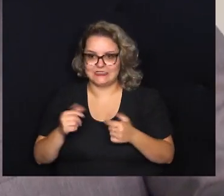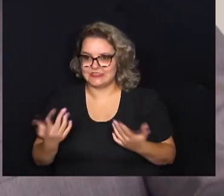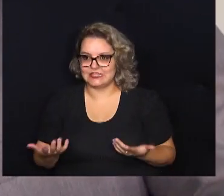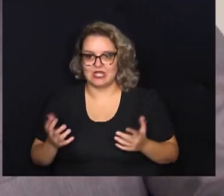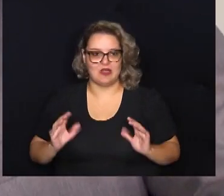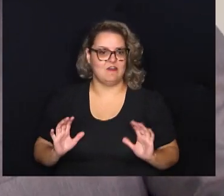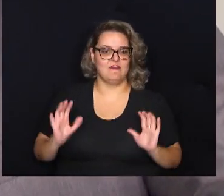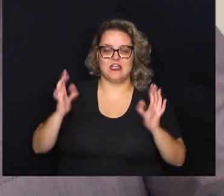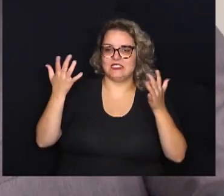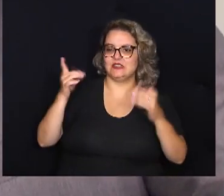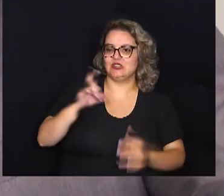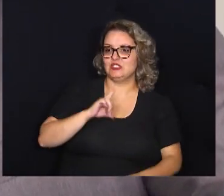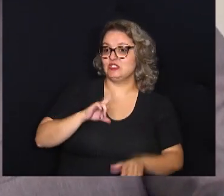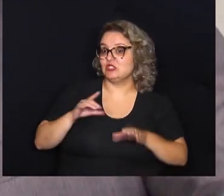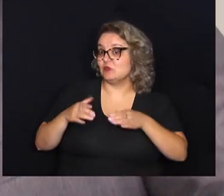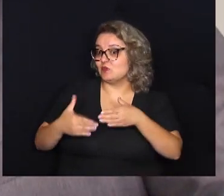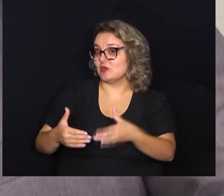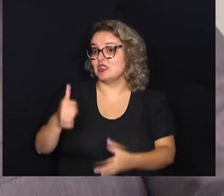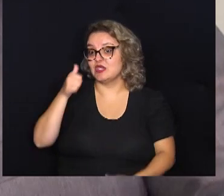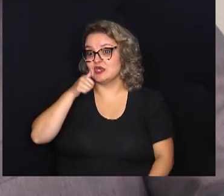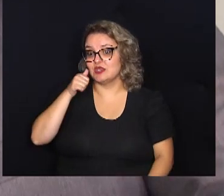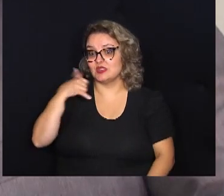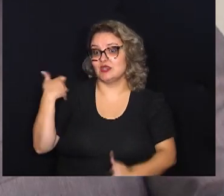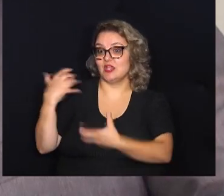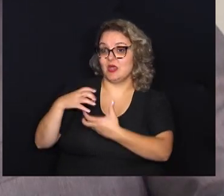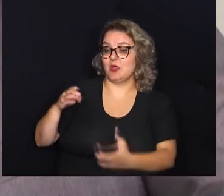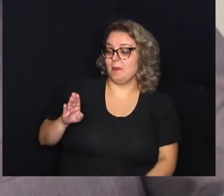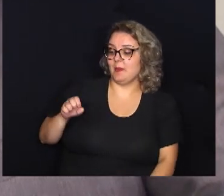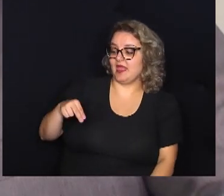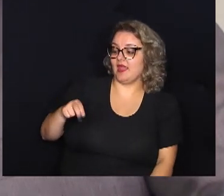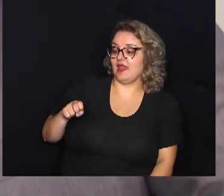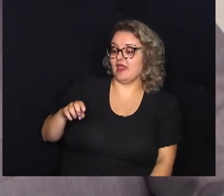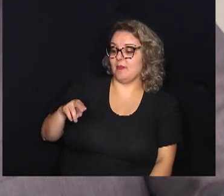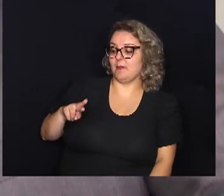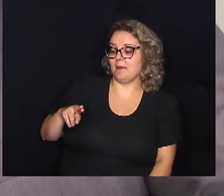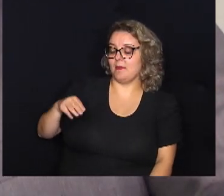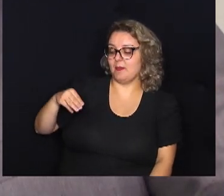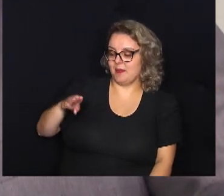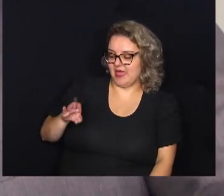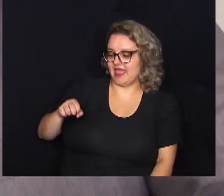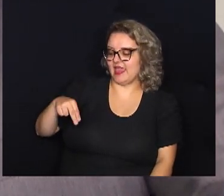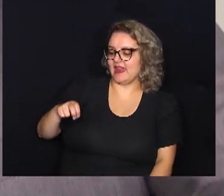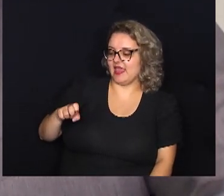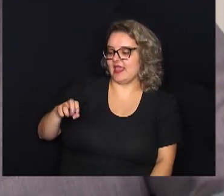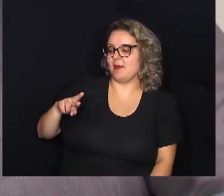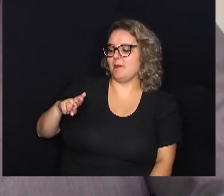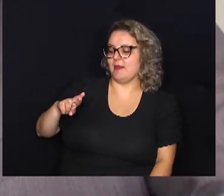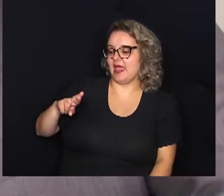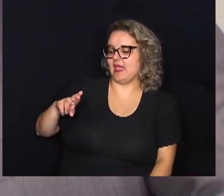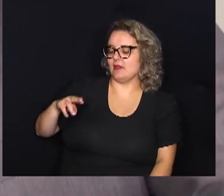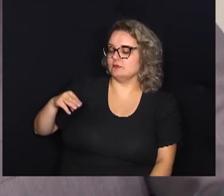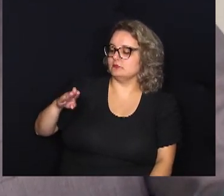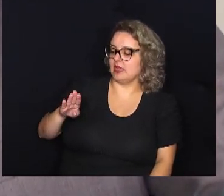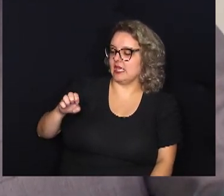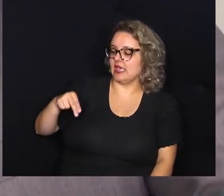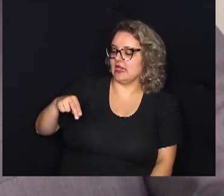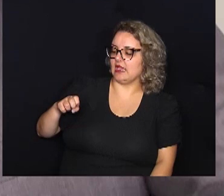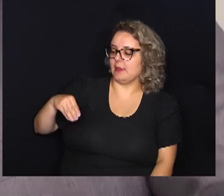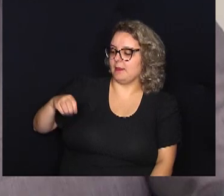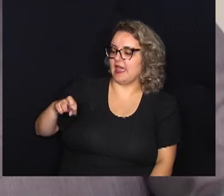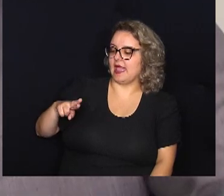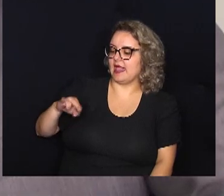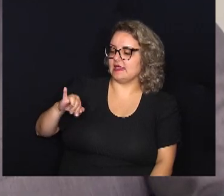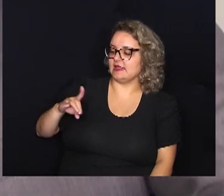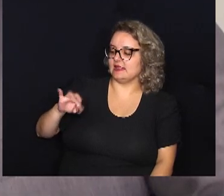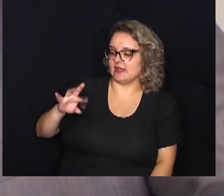tinha um grupo de senhoras chamadas beneméritas aqui em Campinas, e tinha uma família